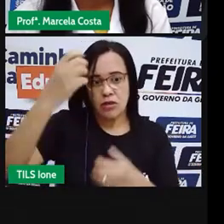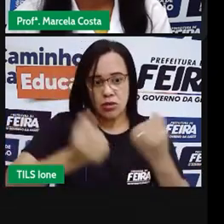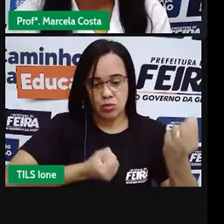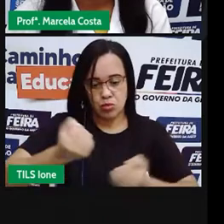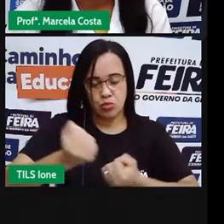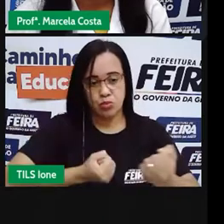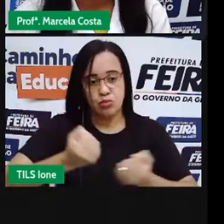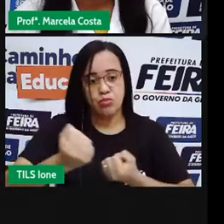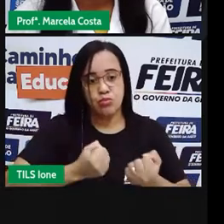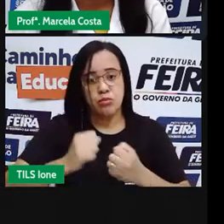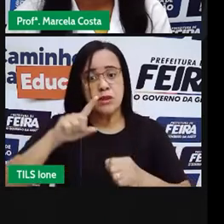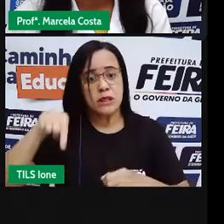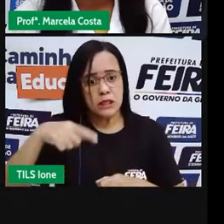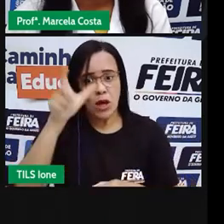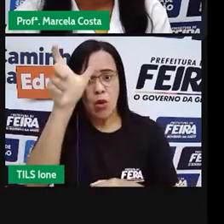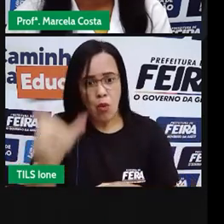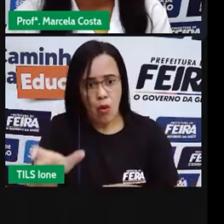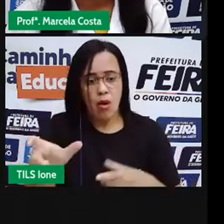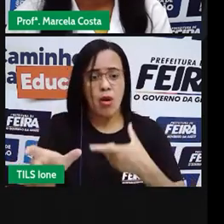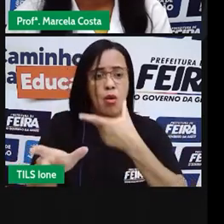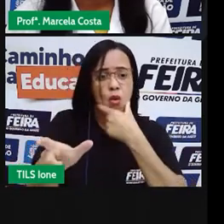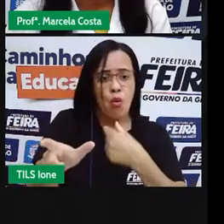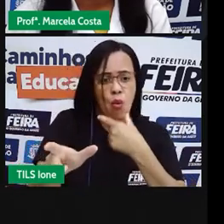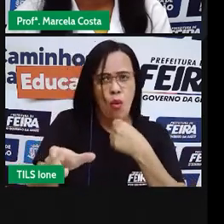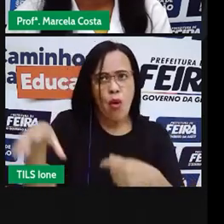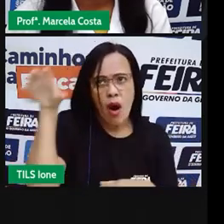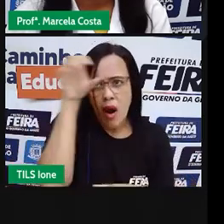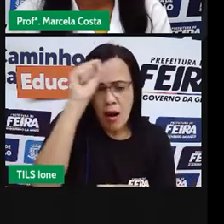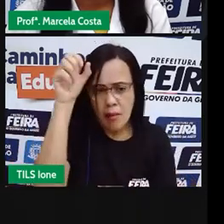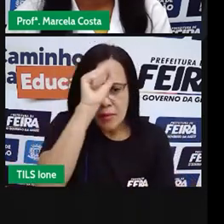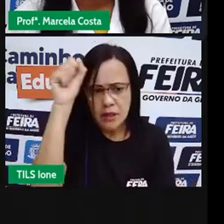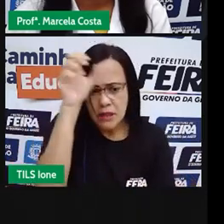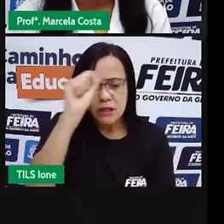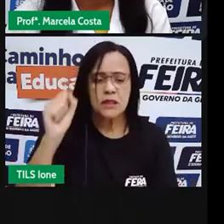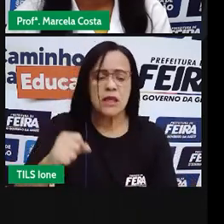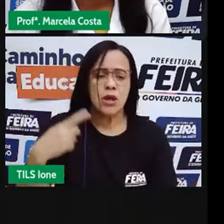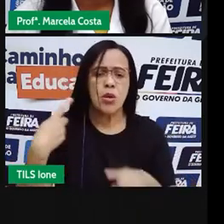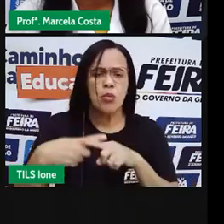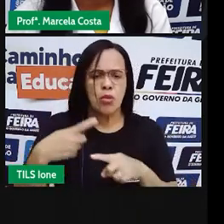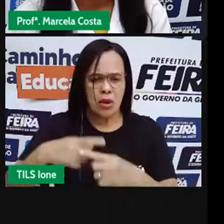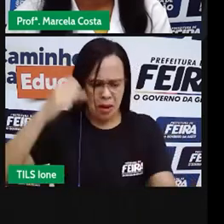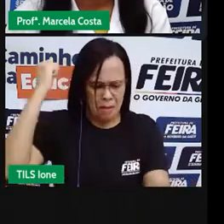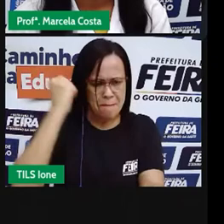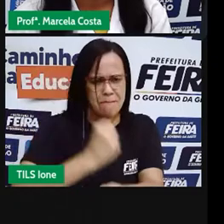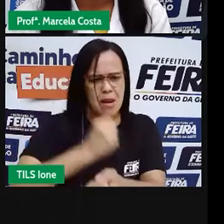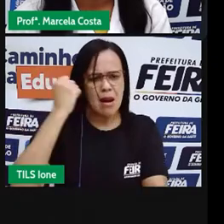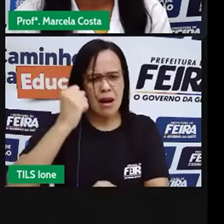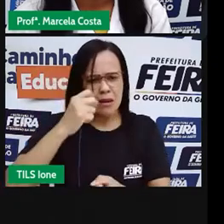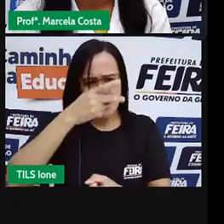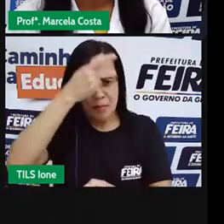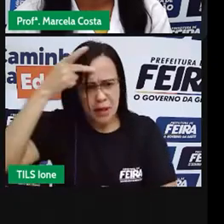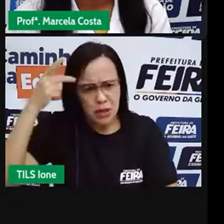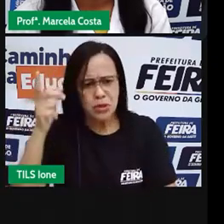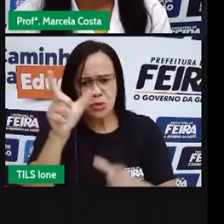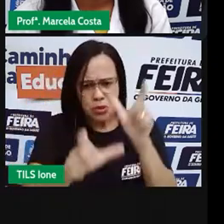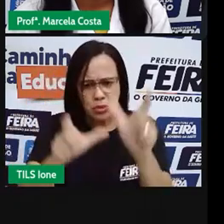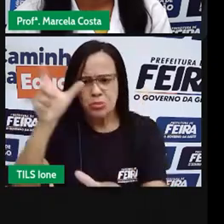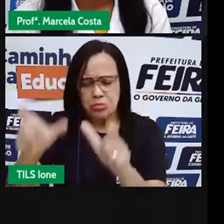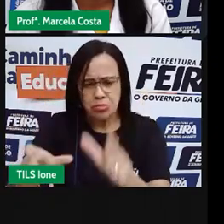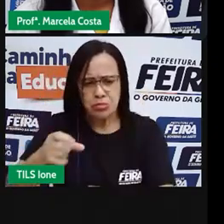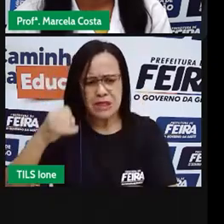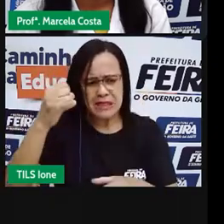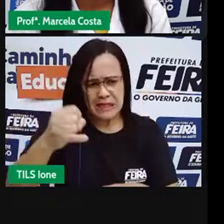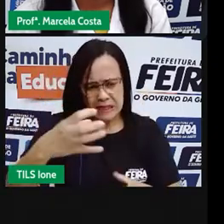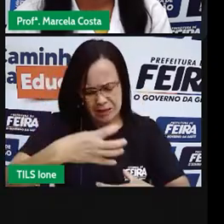A impressão que deixamos nas pessoas é impossível de apagar quando magoamos com nossas